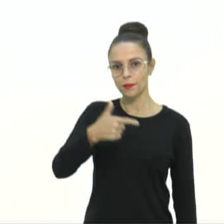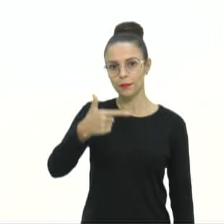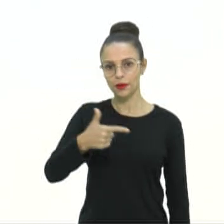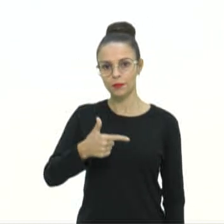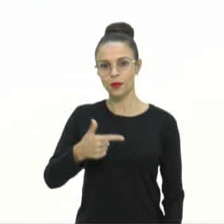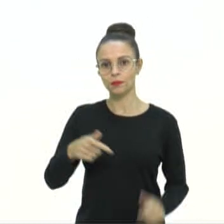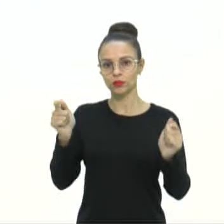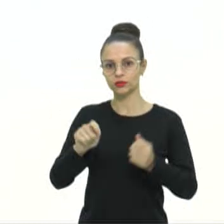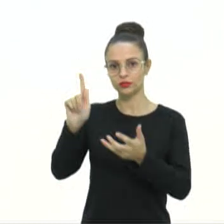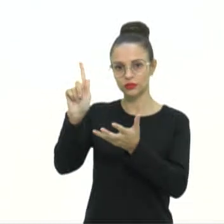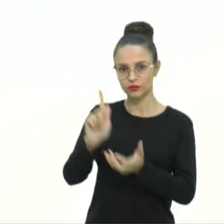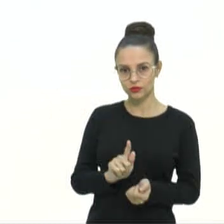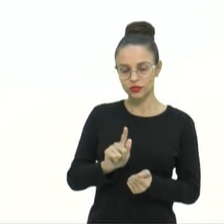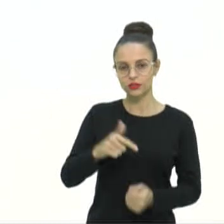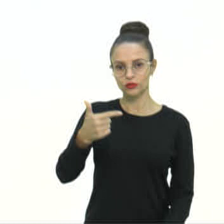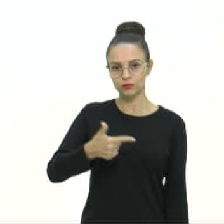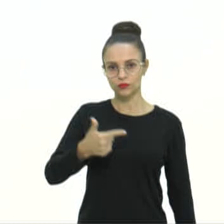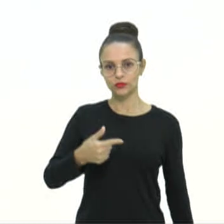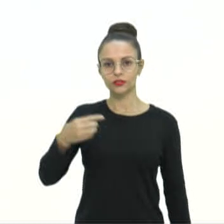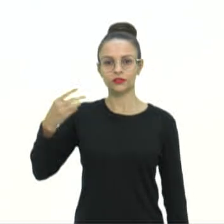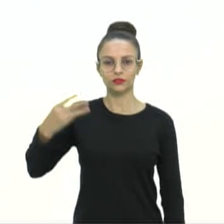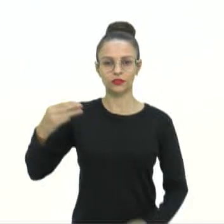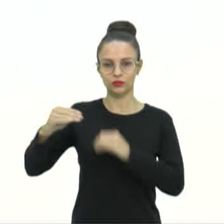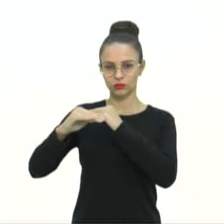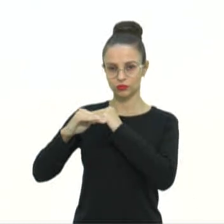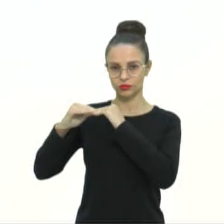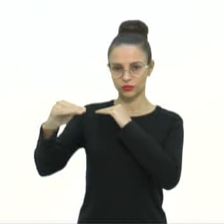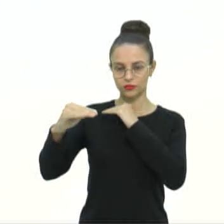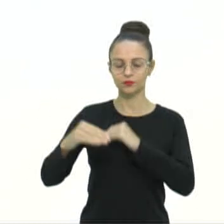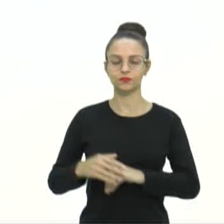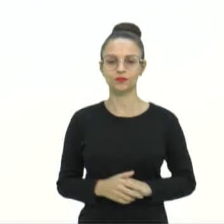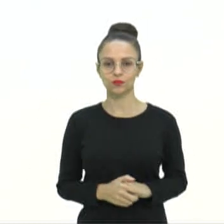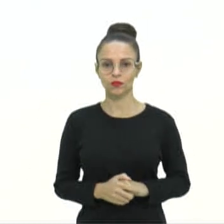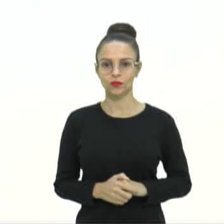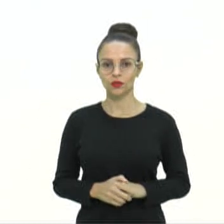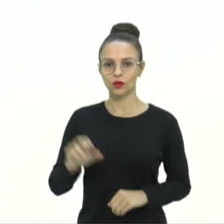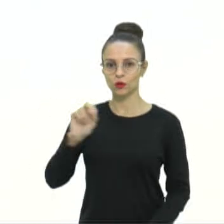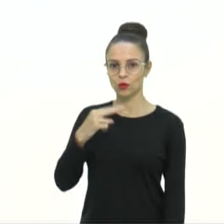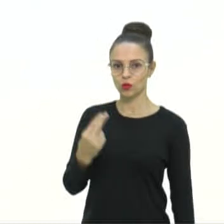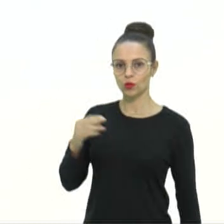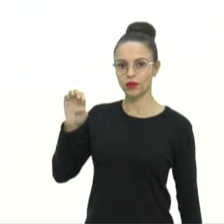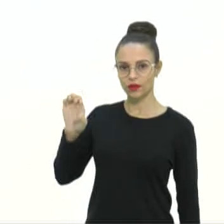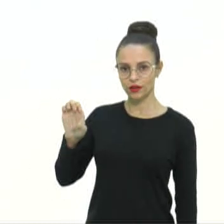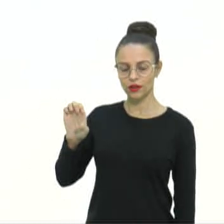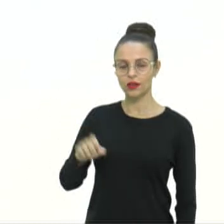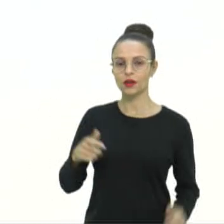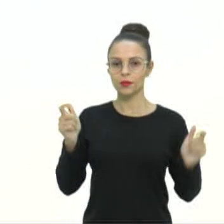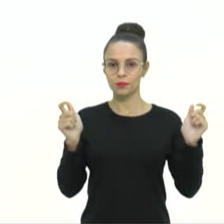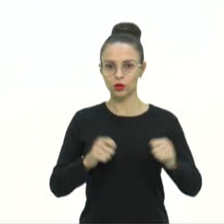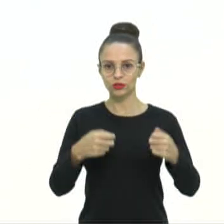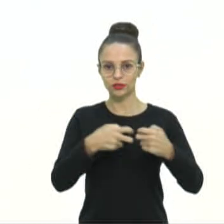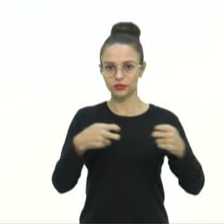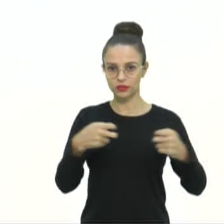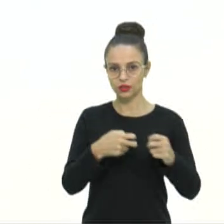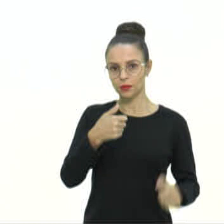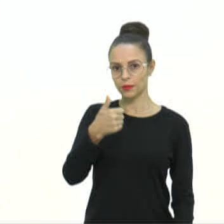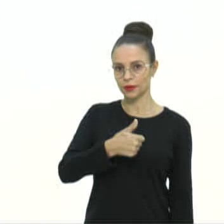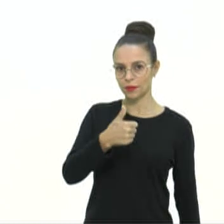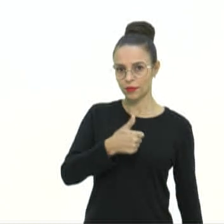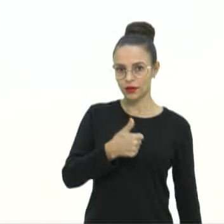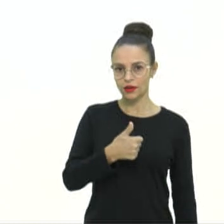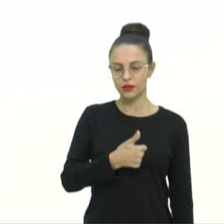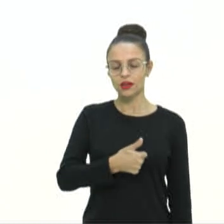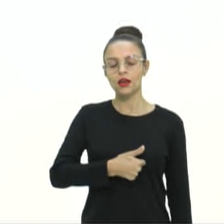potencial gravitacional na segunda lacuna e conservação na terceira. Ou, item E, potencial elástica na primeira